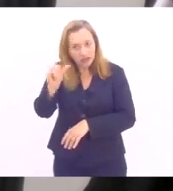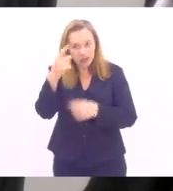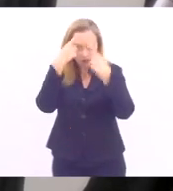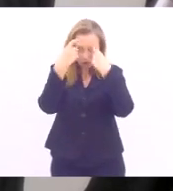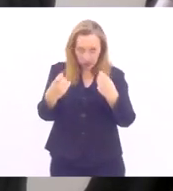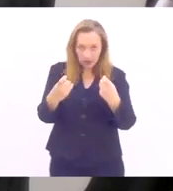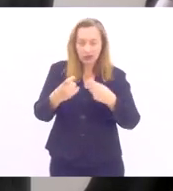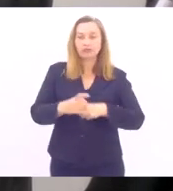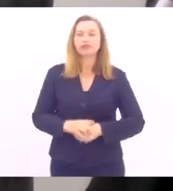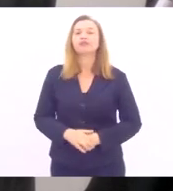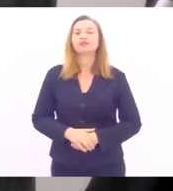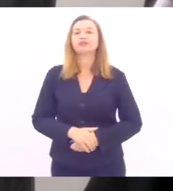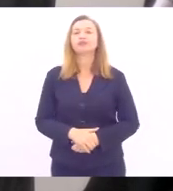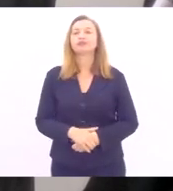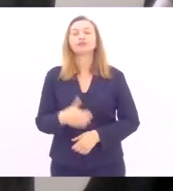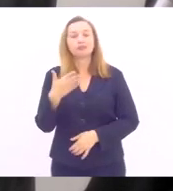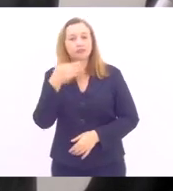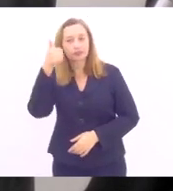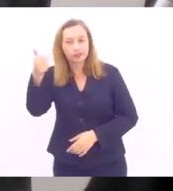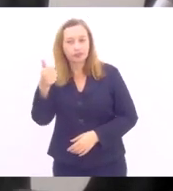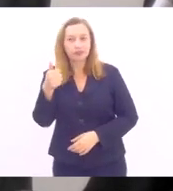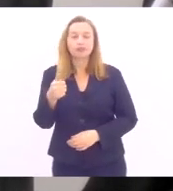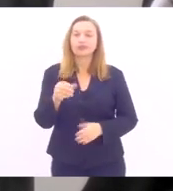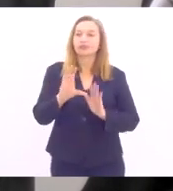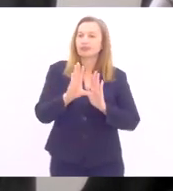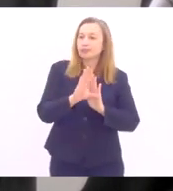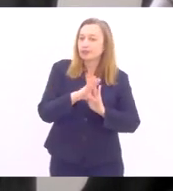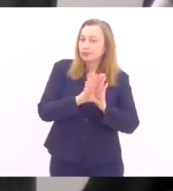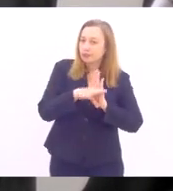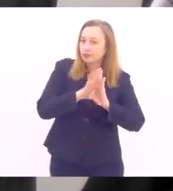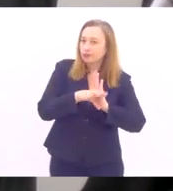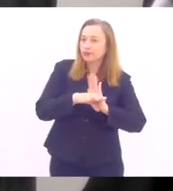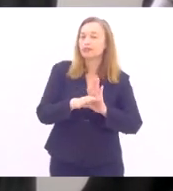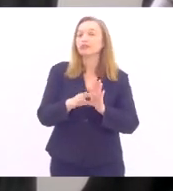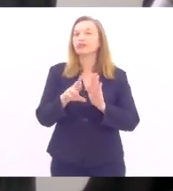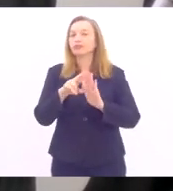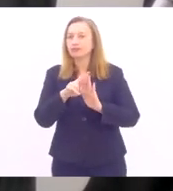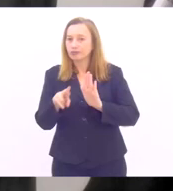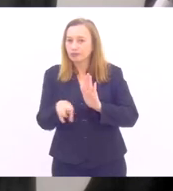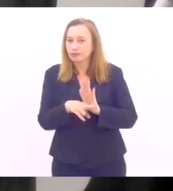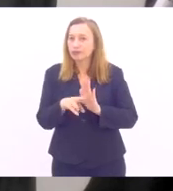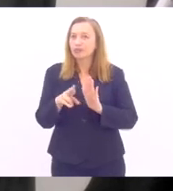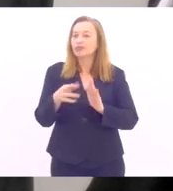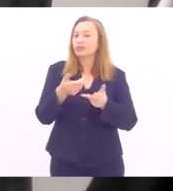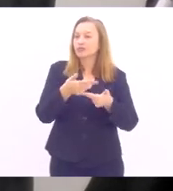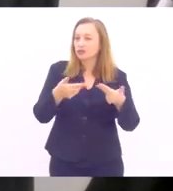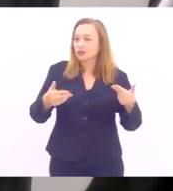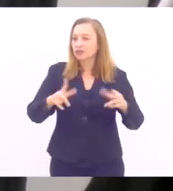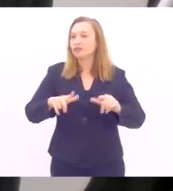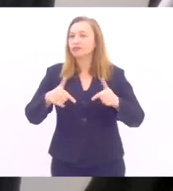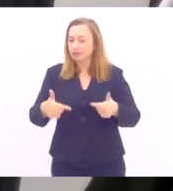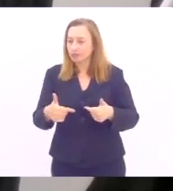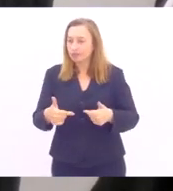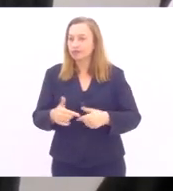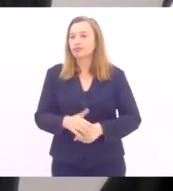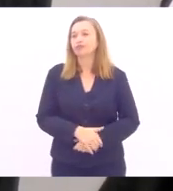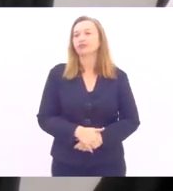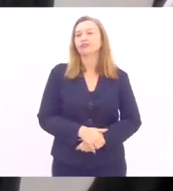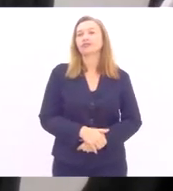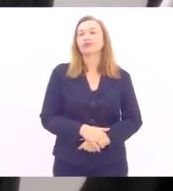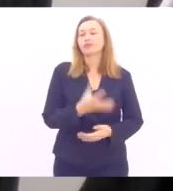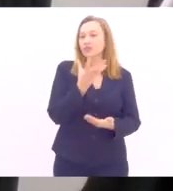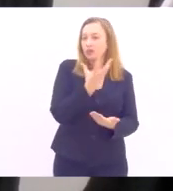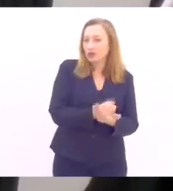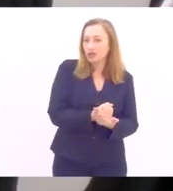violência, né? Melhorar a questão dos conselhos, dos procedimentos, várias atitudes de